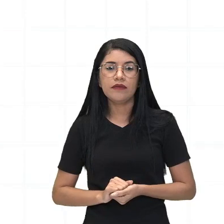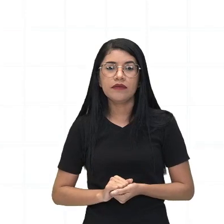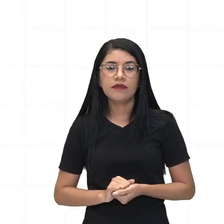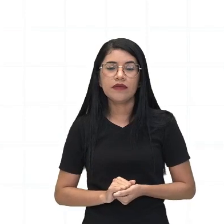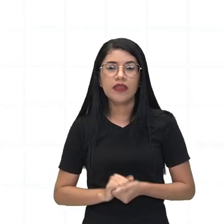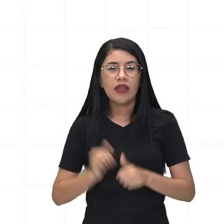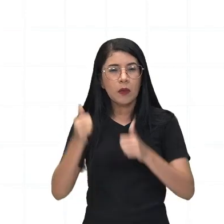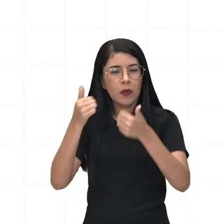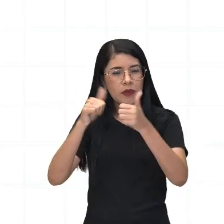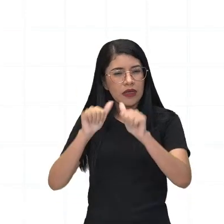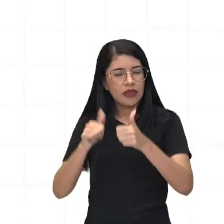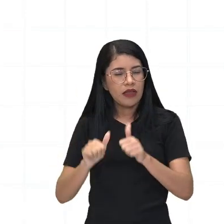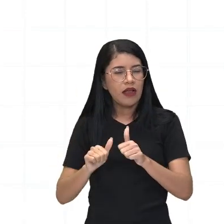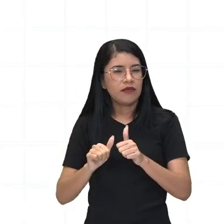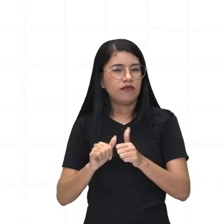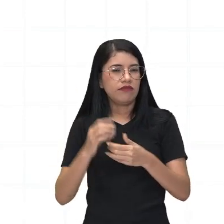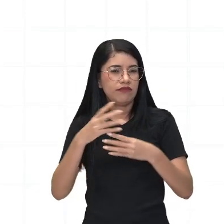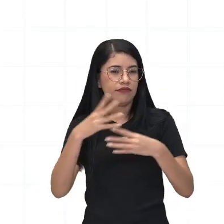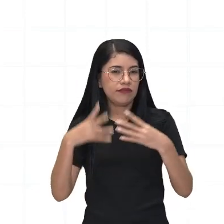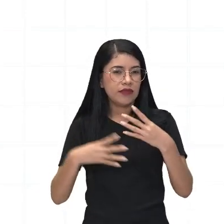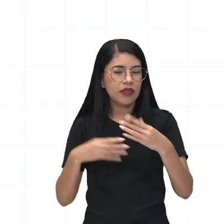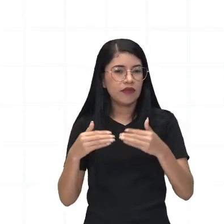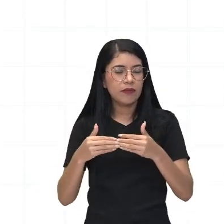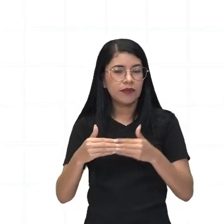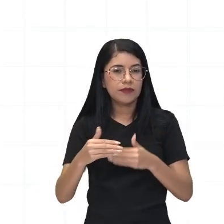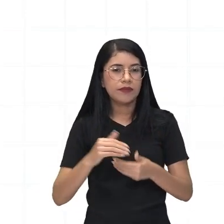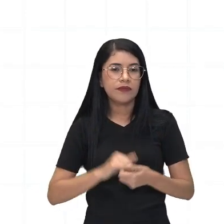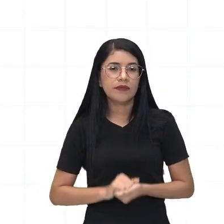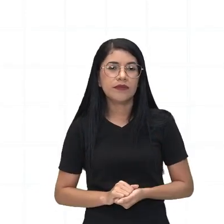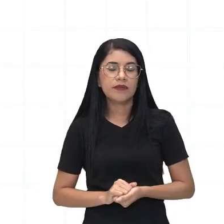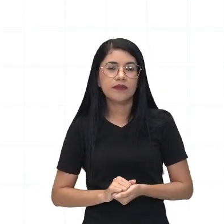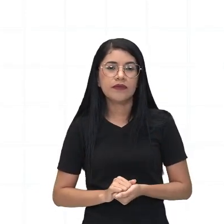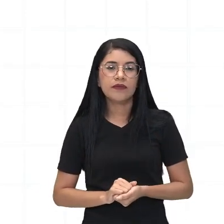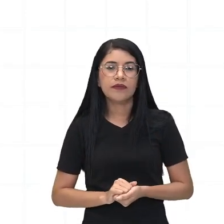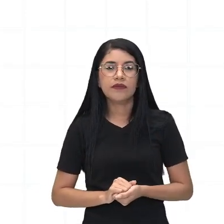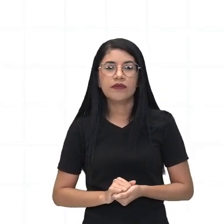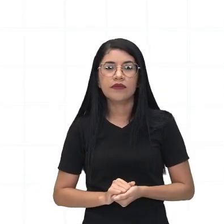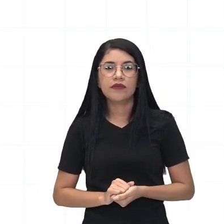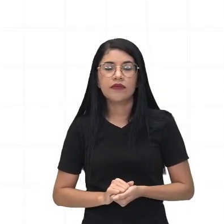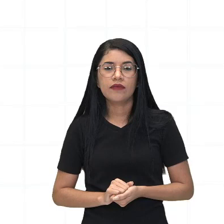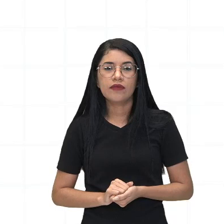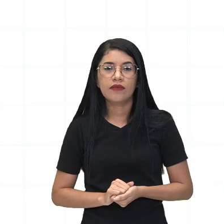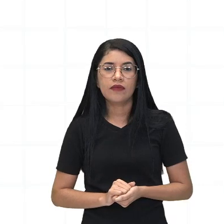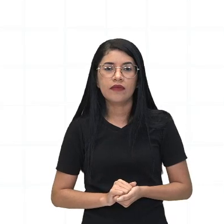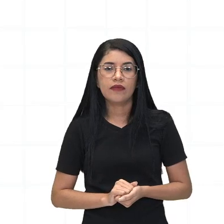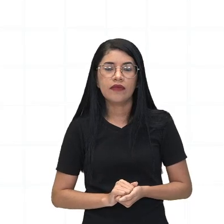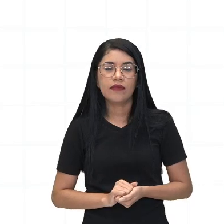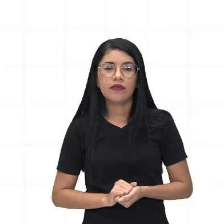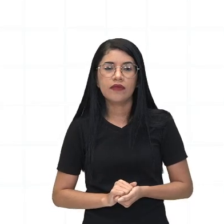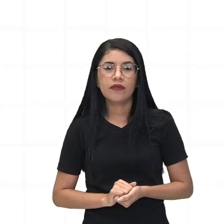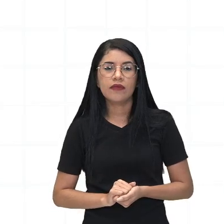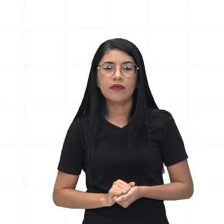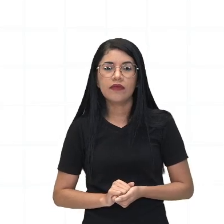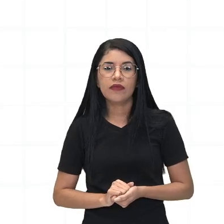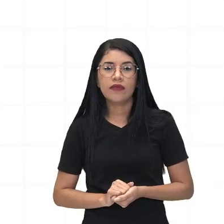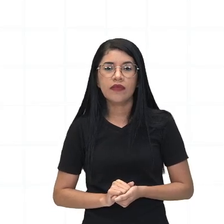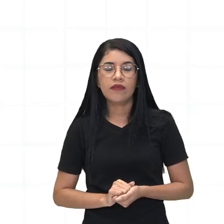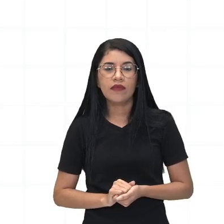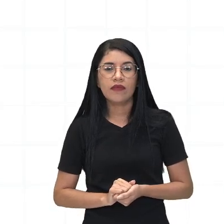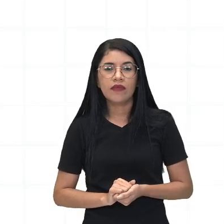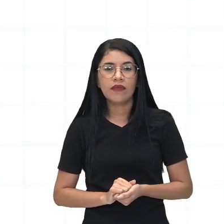análise deste nosso soneto, vamos avançar para a próxima tela, olhem só o que nós temos aí, né? E